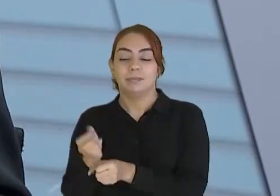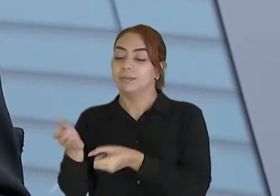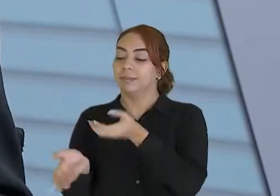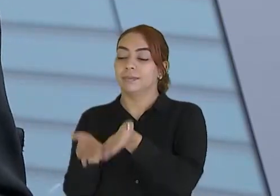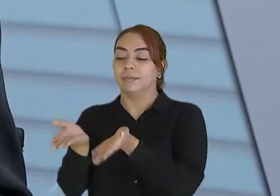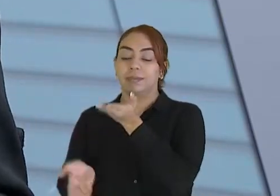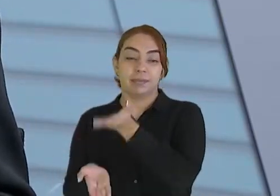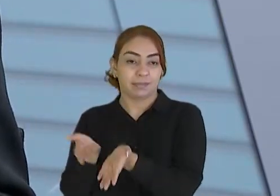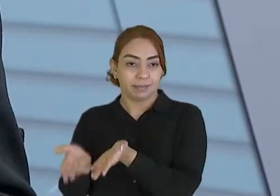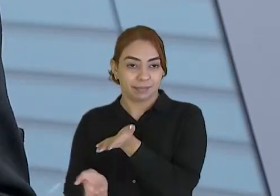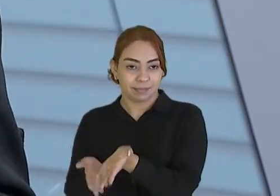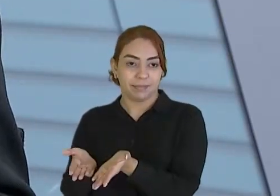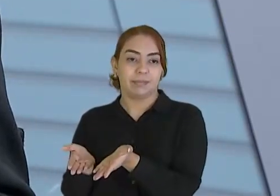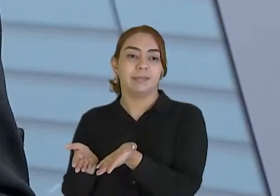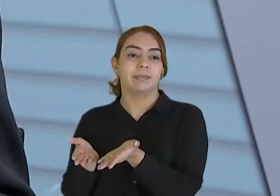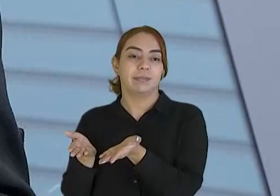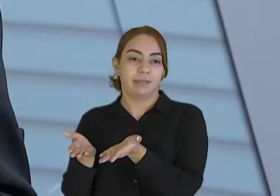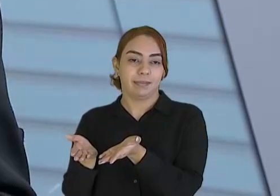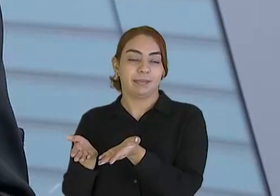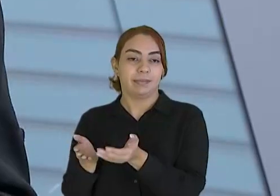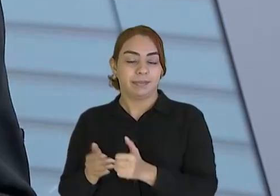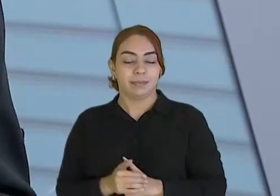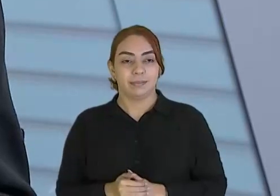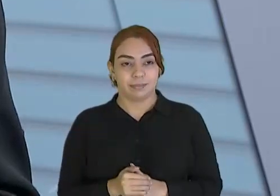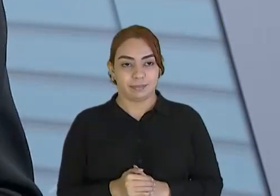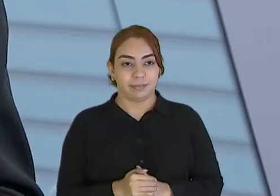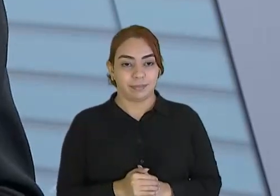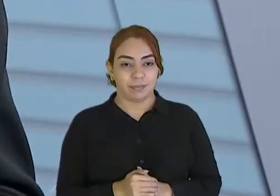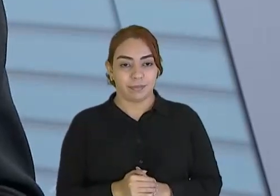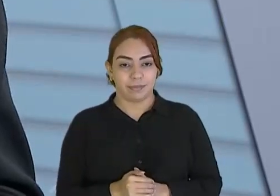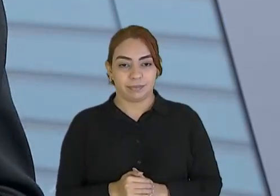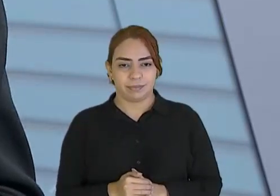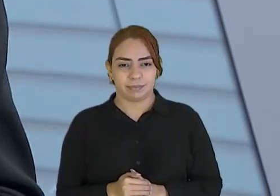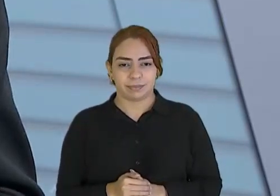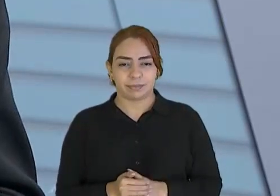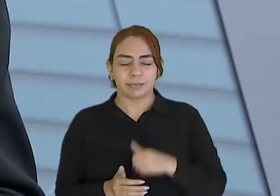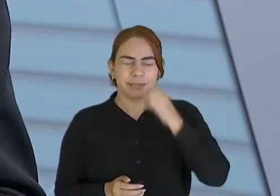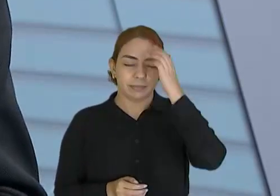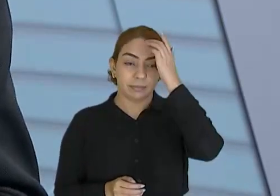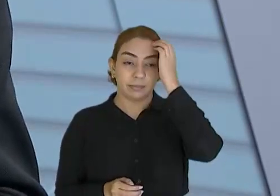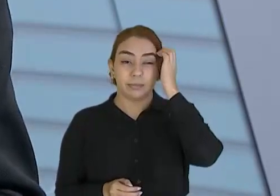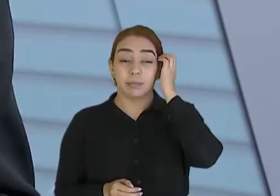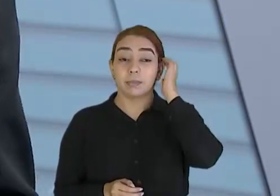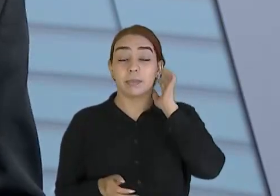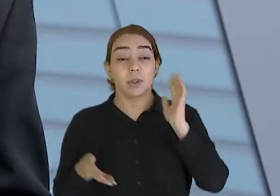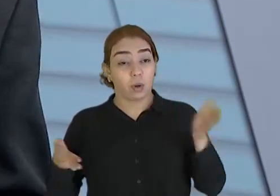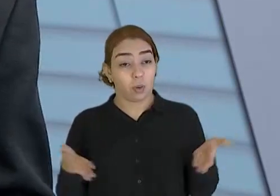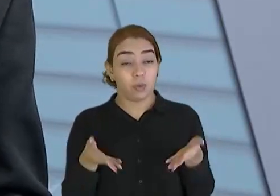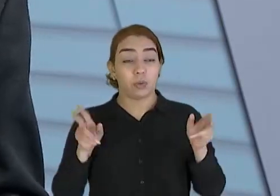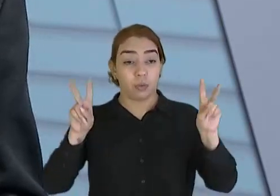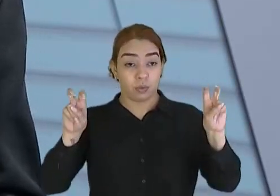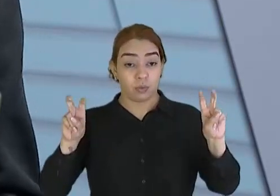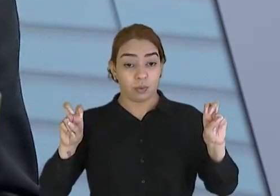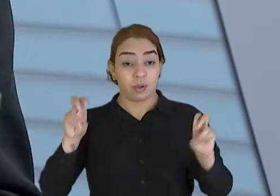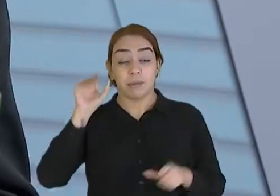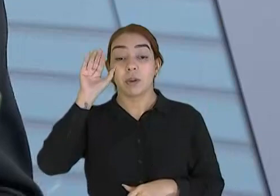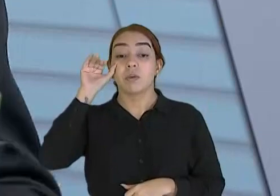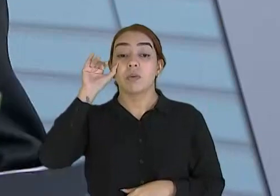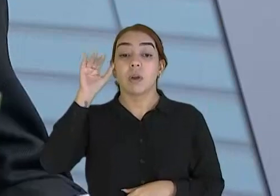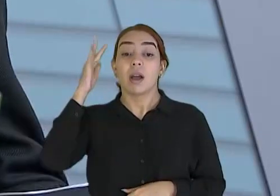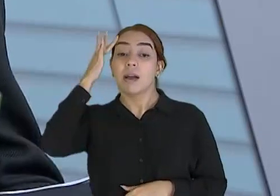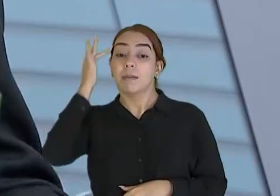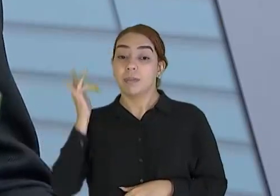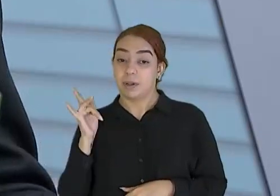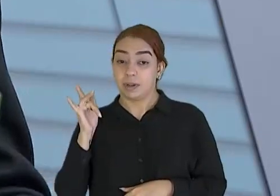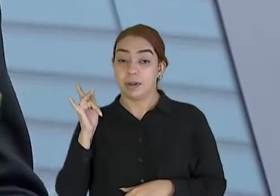Assembleia. Você ouve também o programa Questão de Ordem. E o programa de hoje é interessante, porque amanhã, dia 5, estamos lá